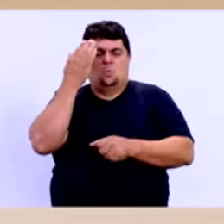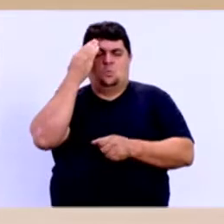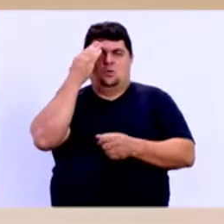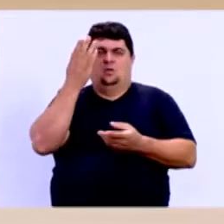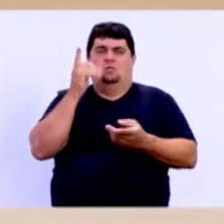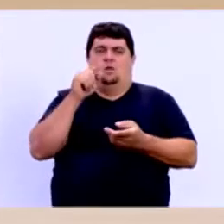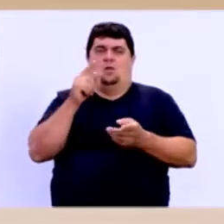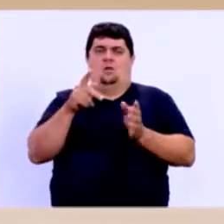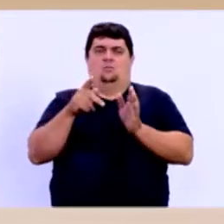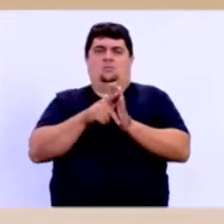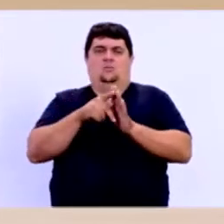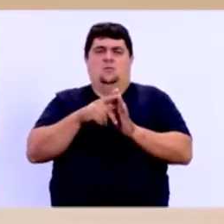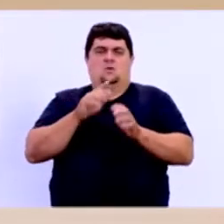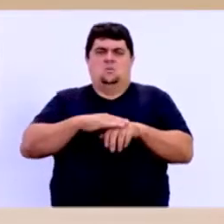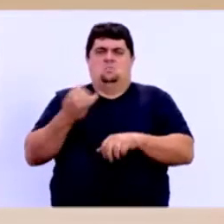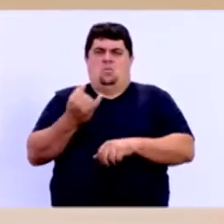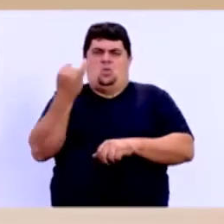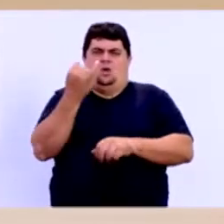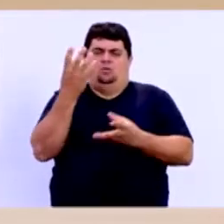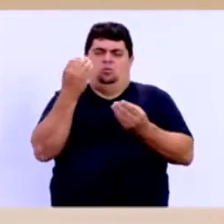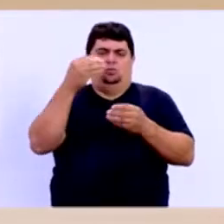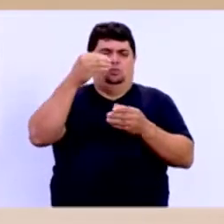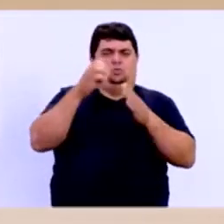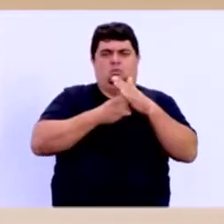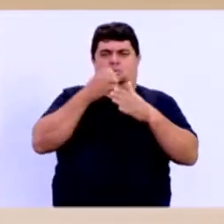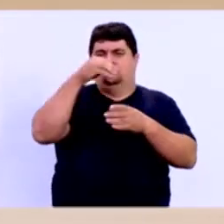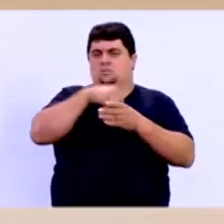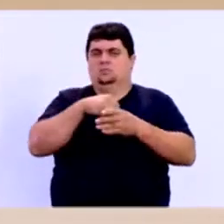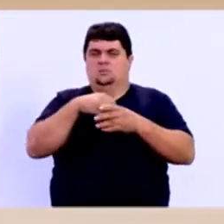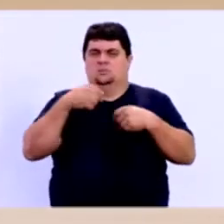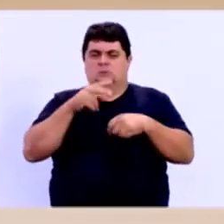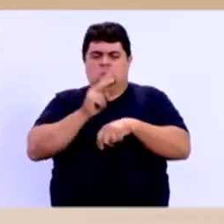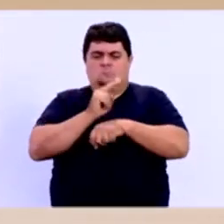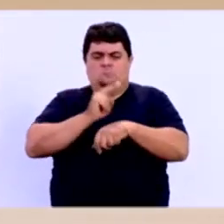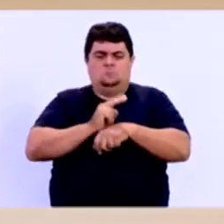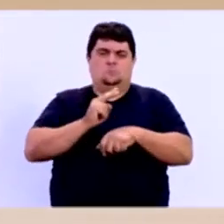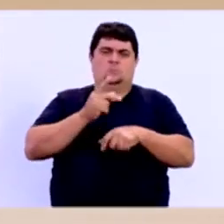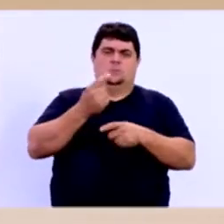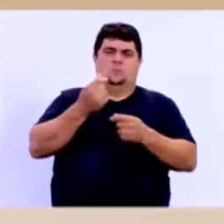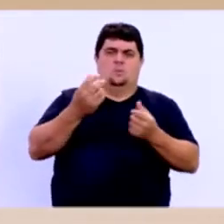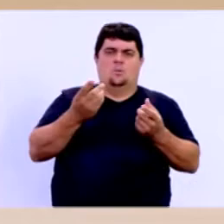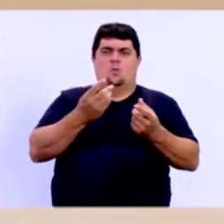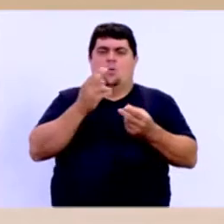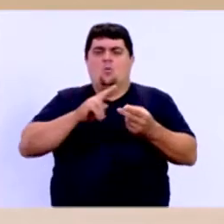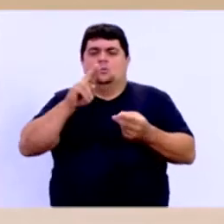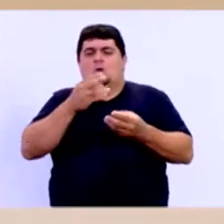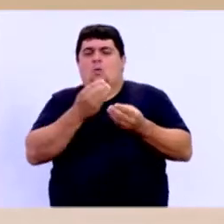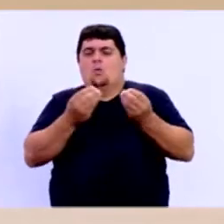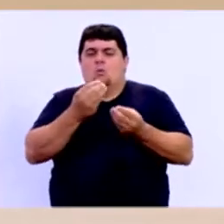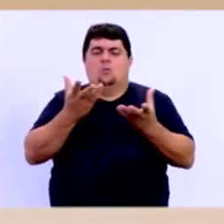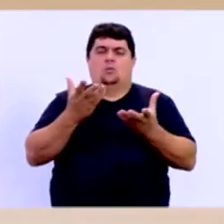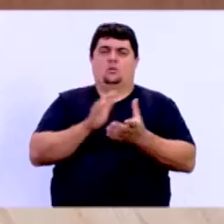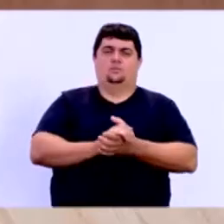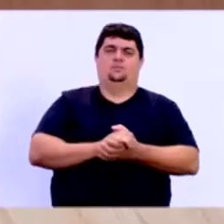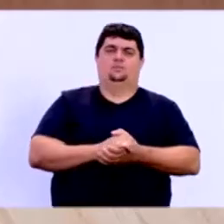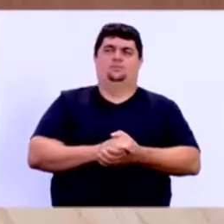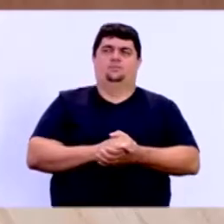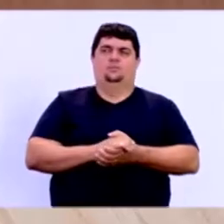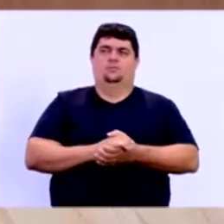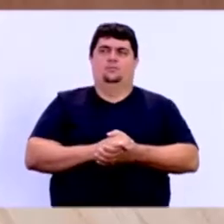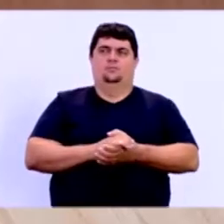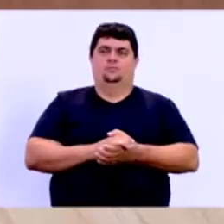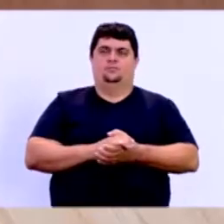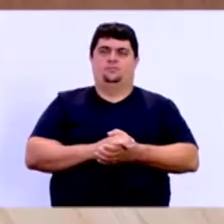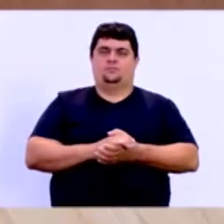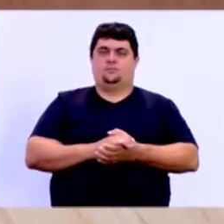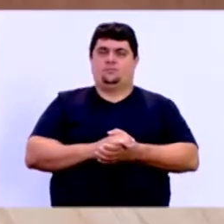uma artéria principal dentro da empresa, né? Então você tem que ter o controle correto dos recursos, a utilização. Como é que funciona tudo